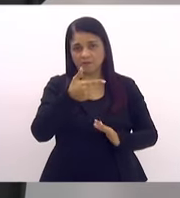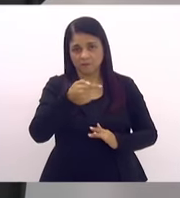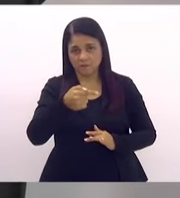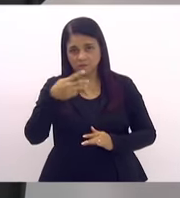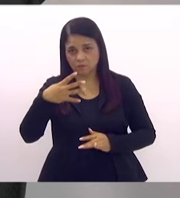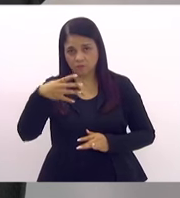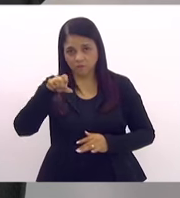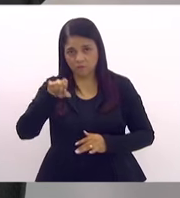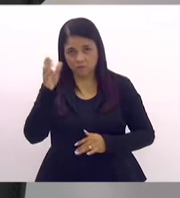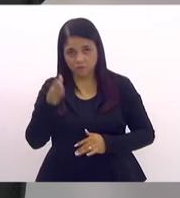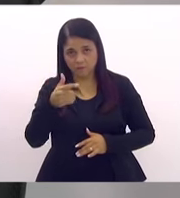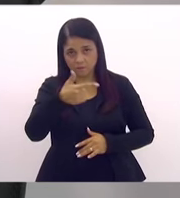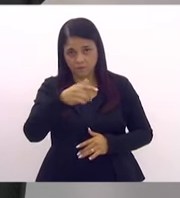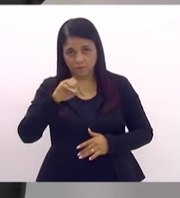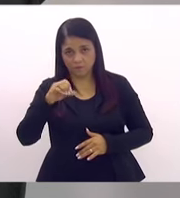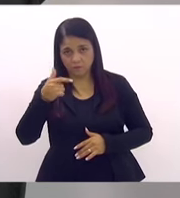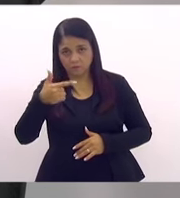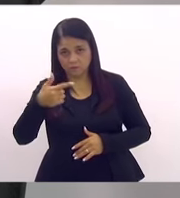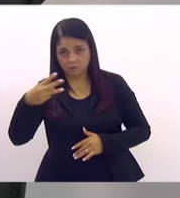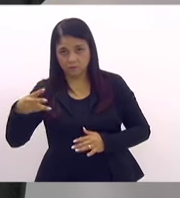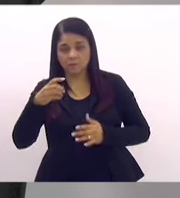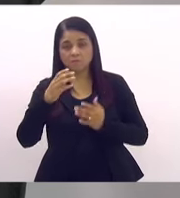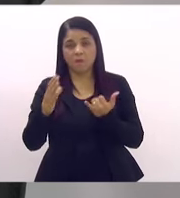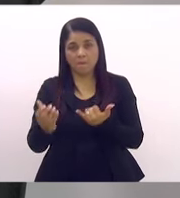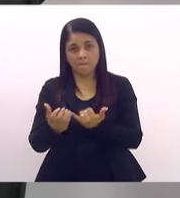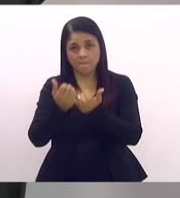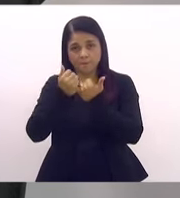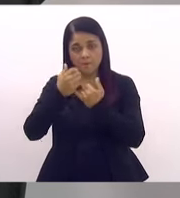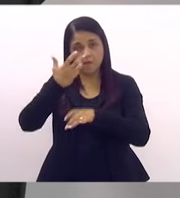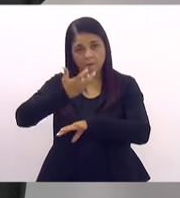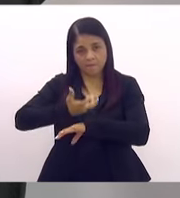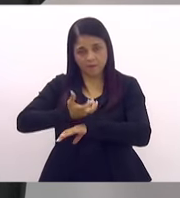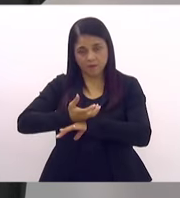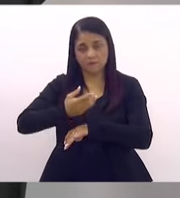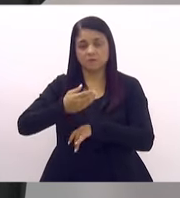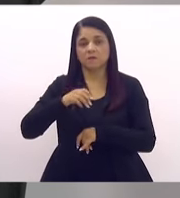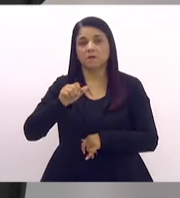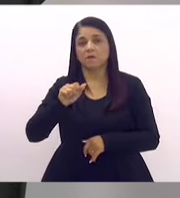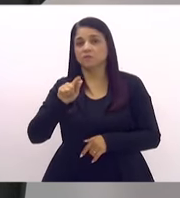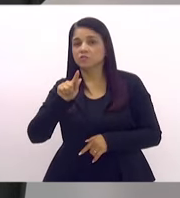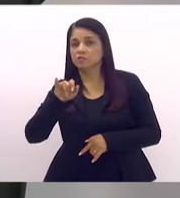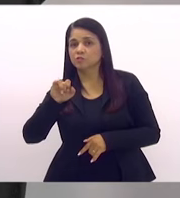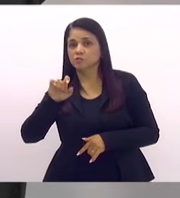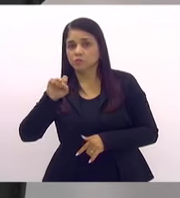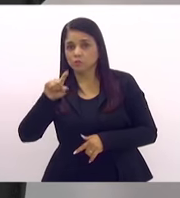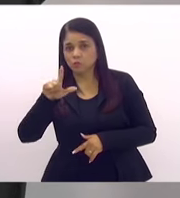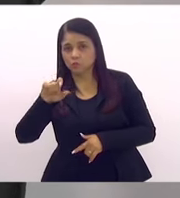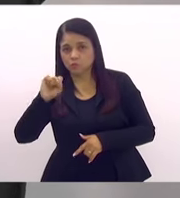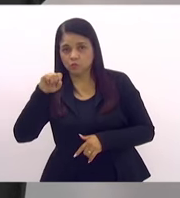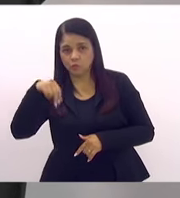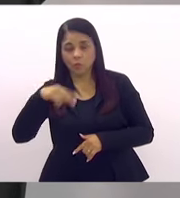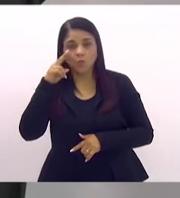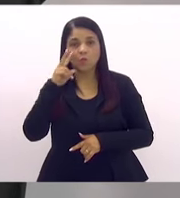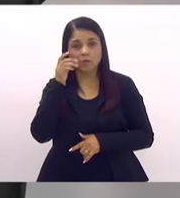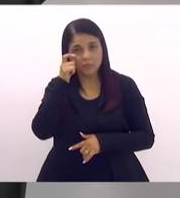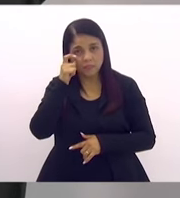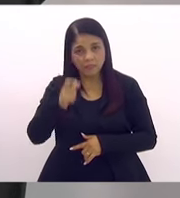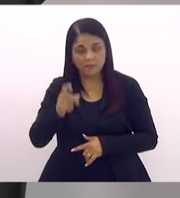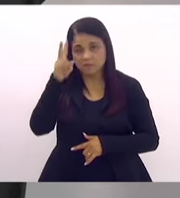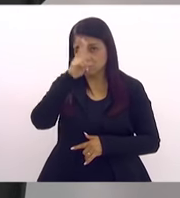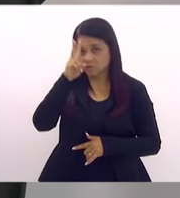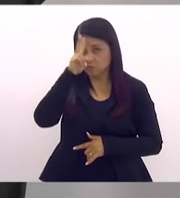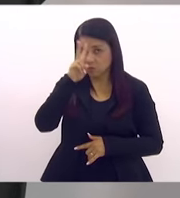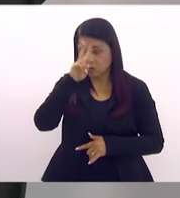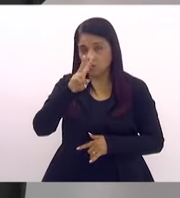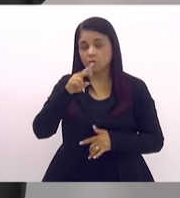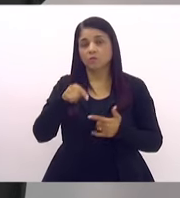2749 de 2023, que determina o tombamento da Praça Gilson Machado, no bairro da Barra da Tijuca, por interesse social, histórico e cultural do Estado do Rio de Janeiro, de autoria